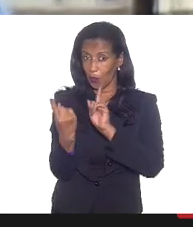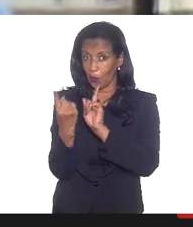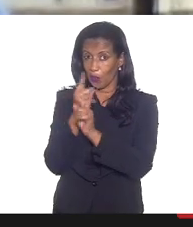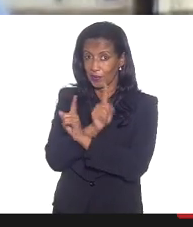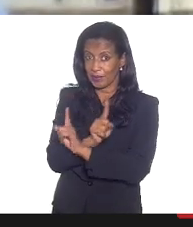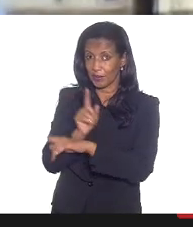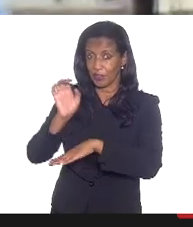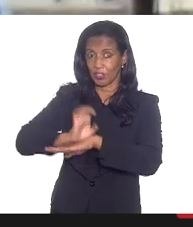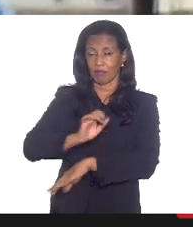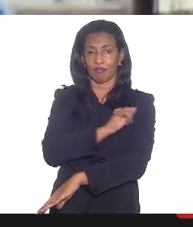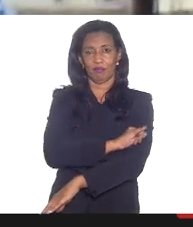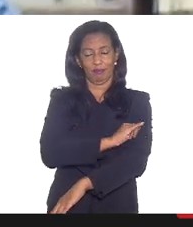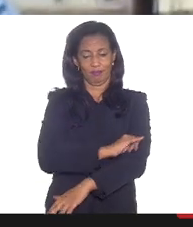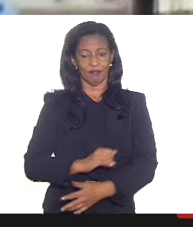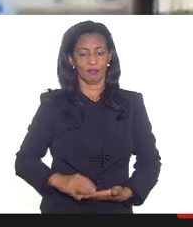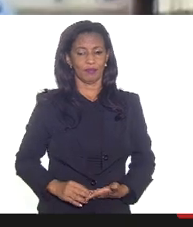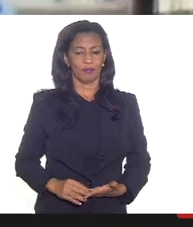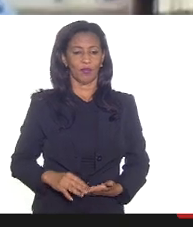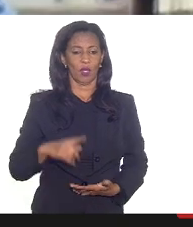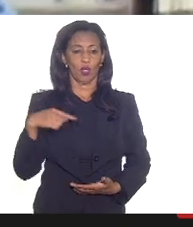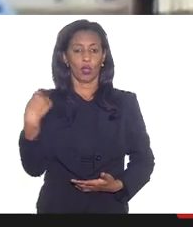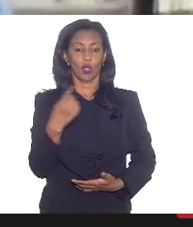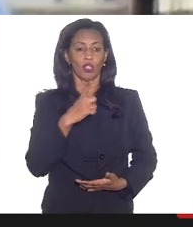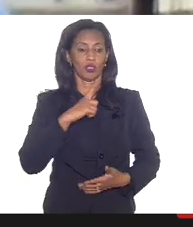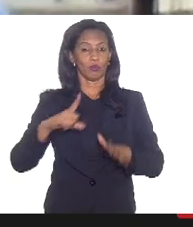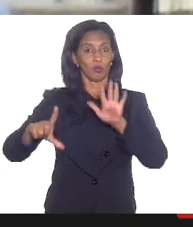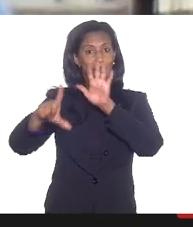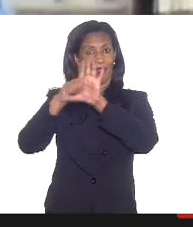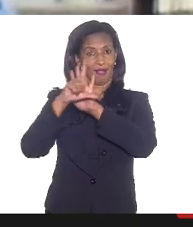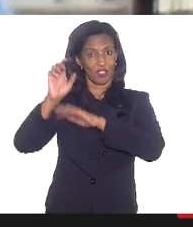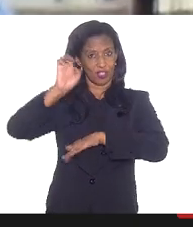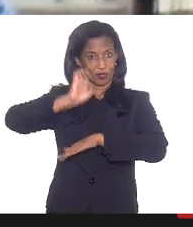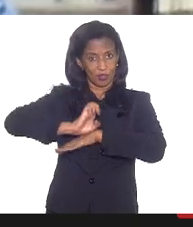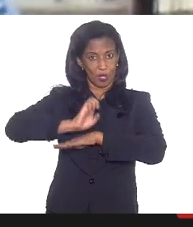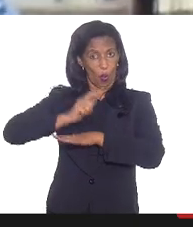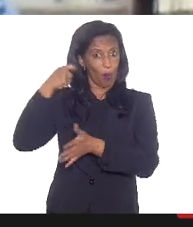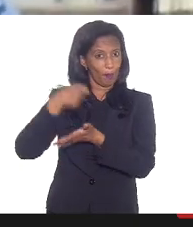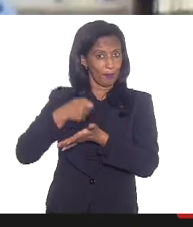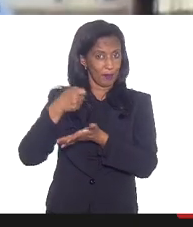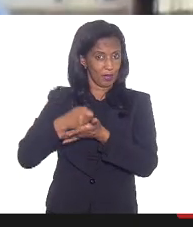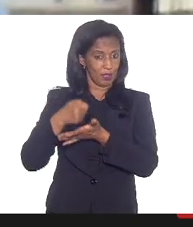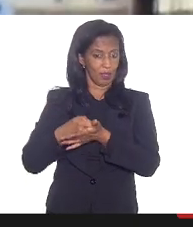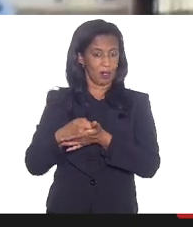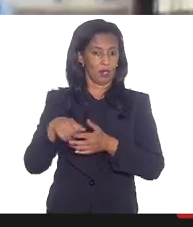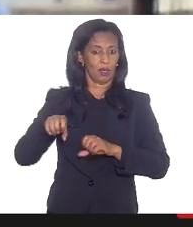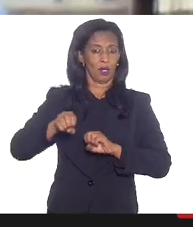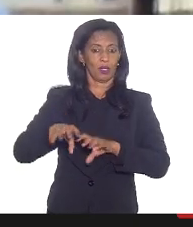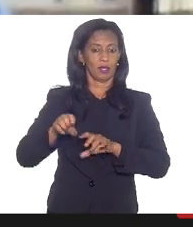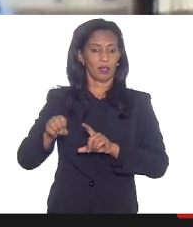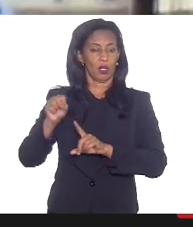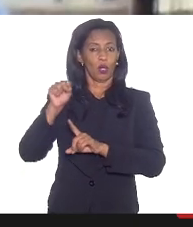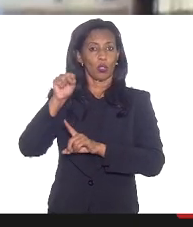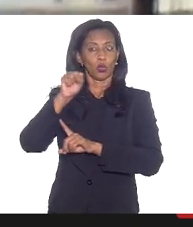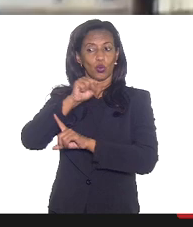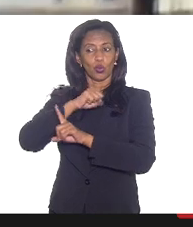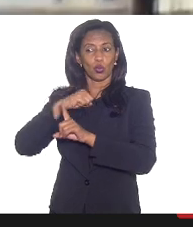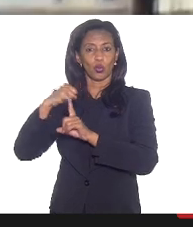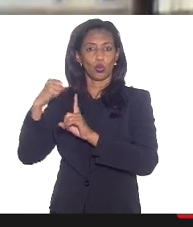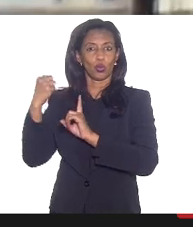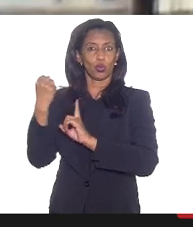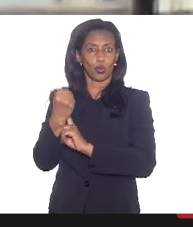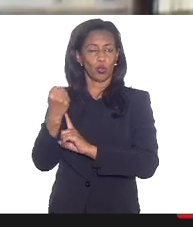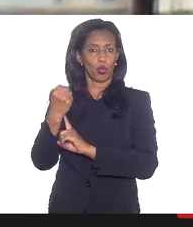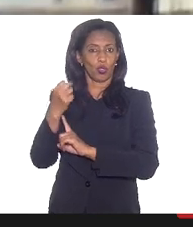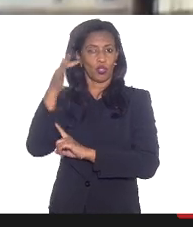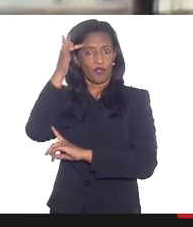no Estado do Rio de Janeiro. Nós temos uma lei estadual que obriga o ensino de sociologia e filosofia no ensino médio.